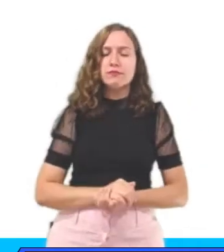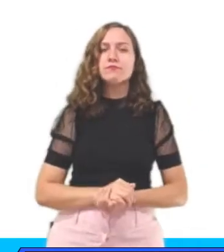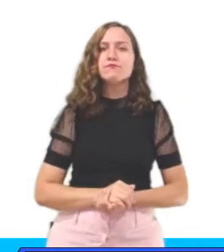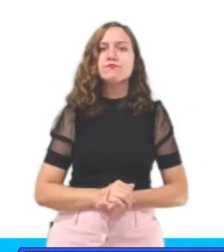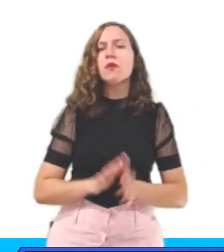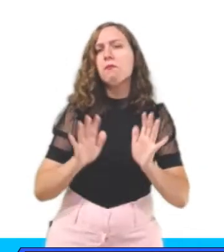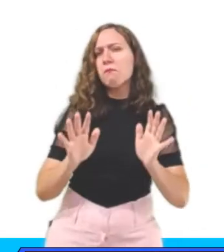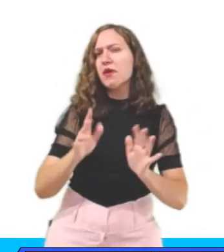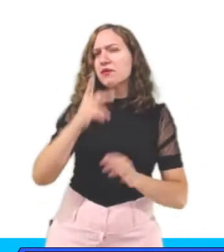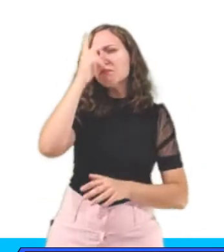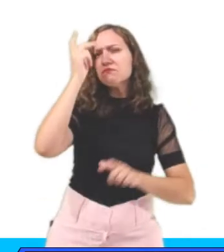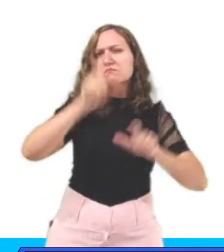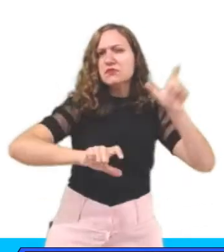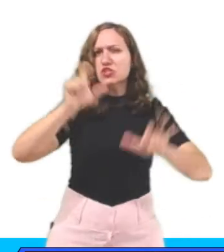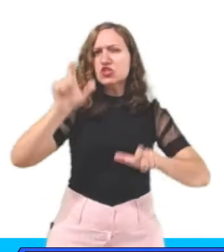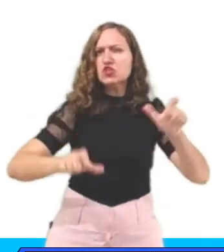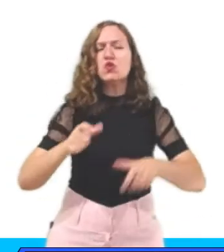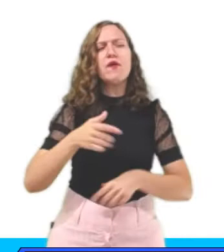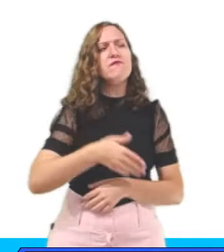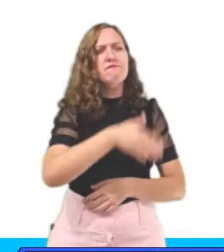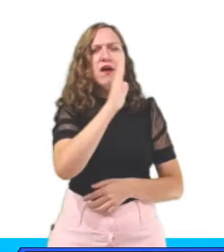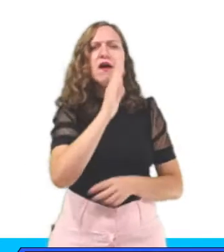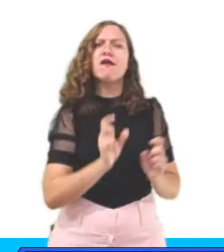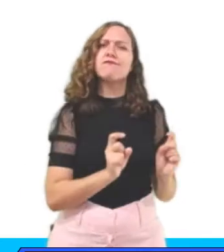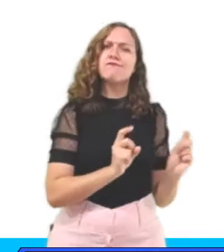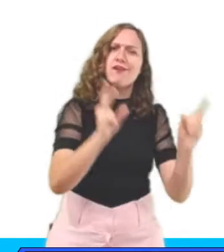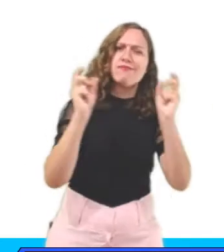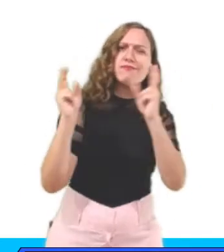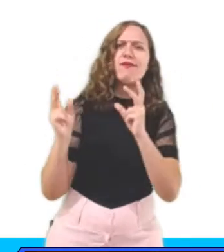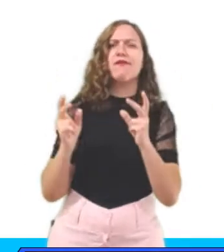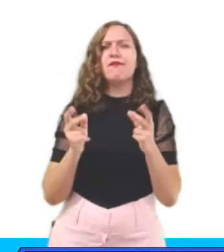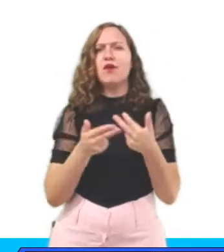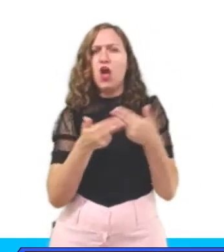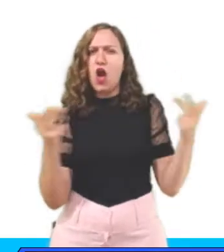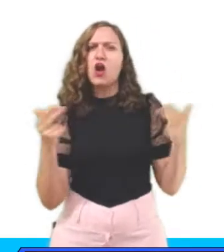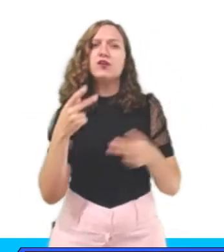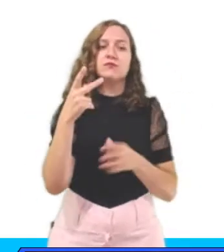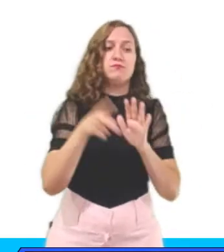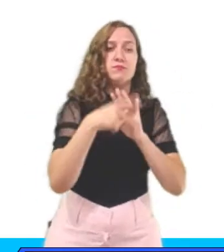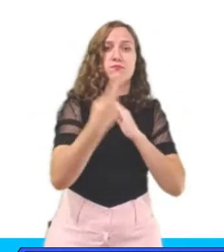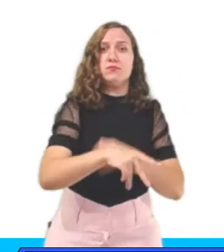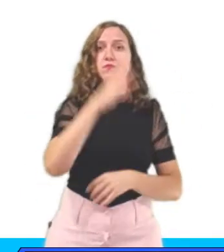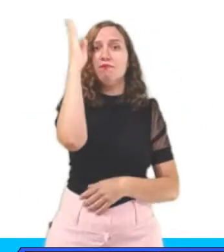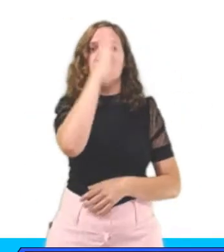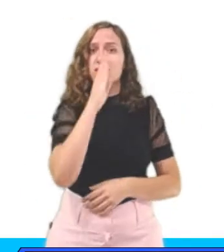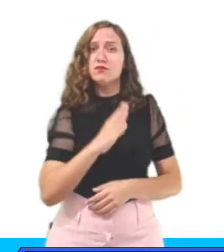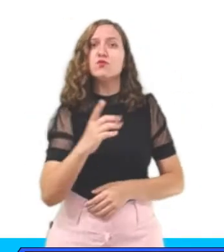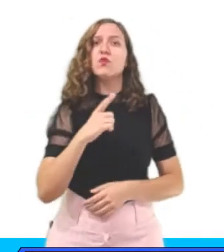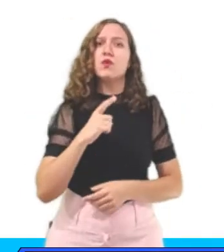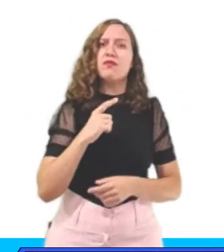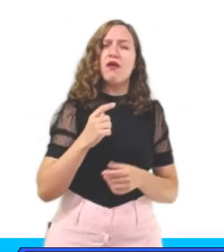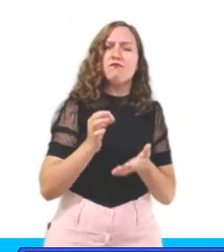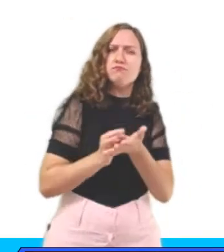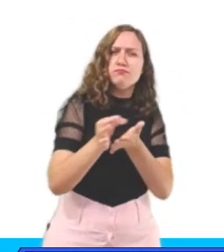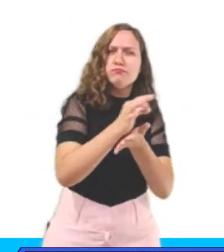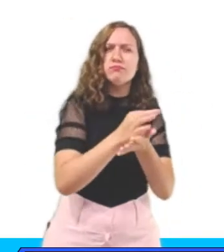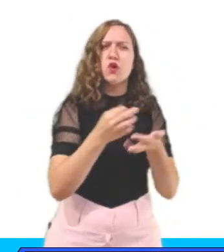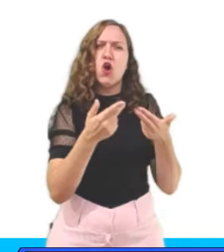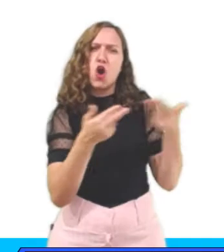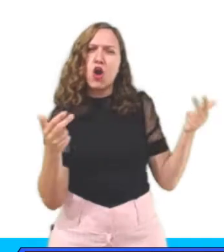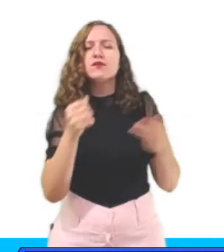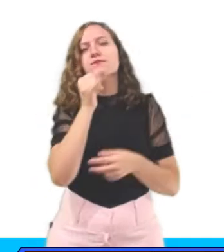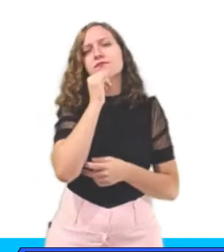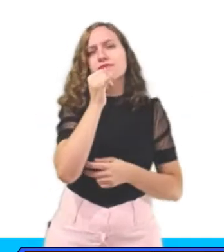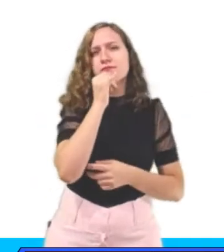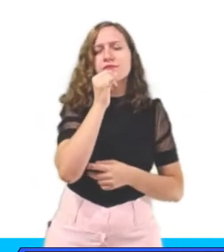pessoas vão exportar os nossos grãos produzidos aqui no nosso estado, a